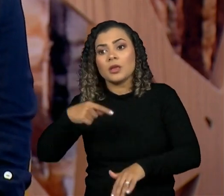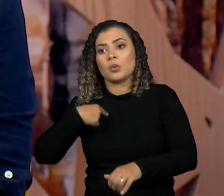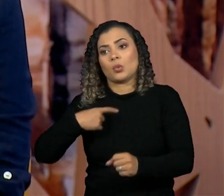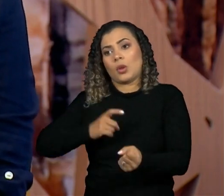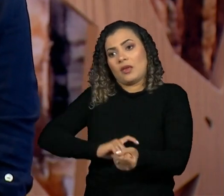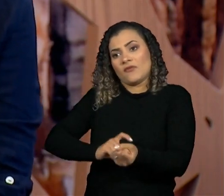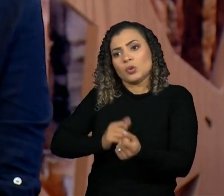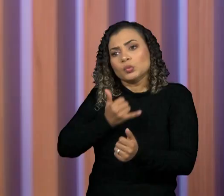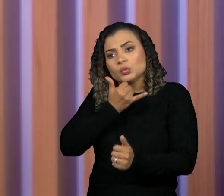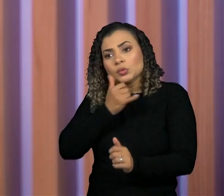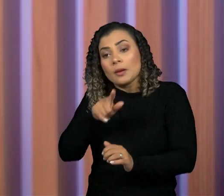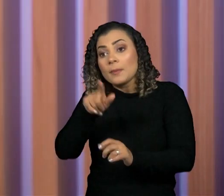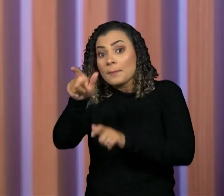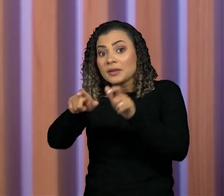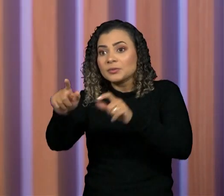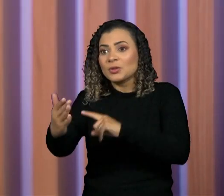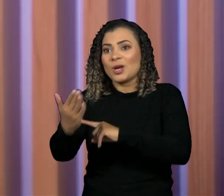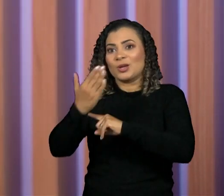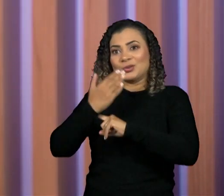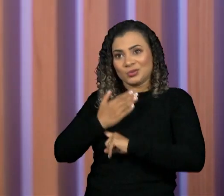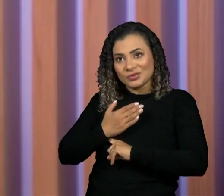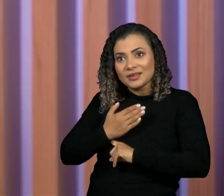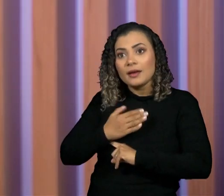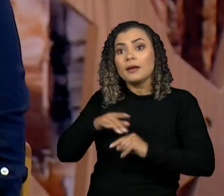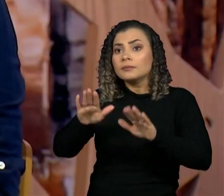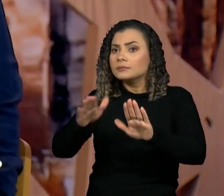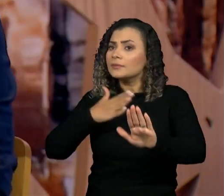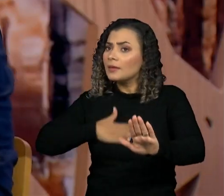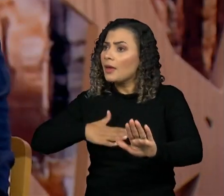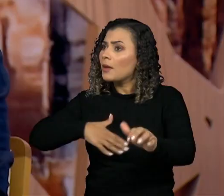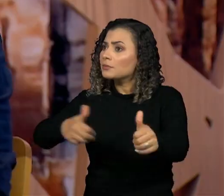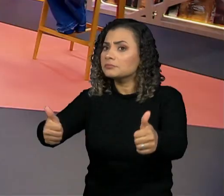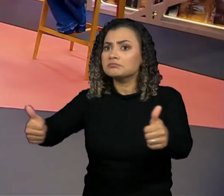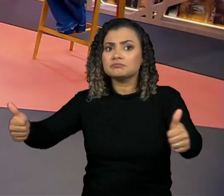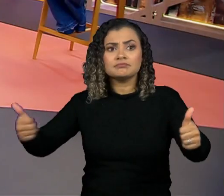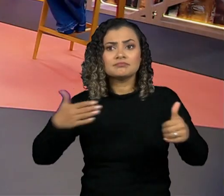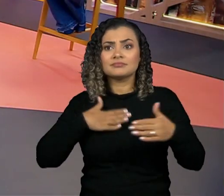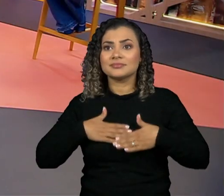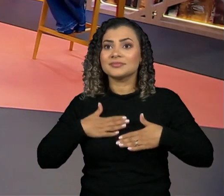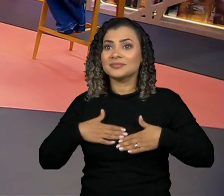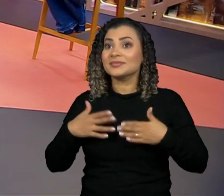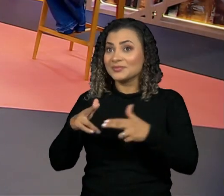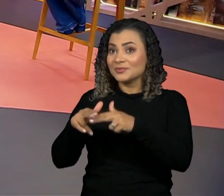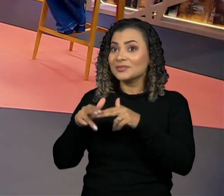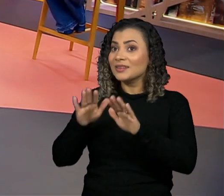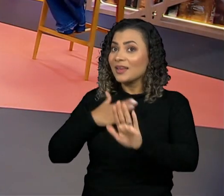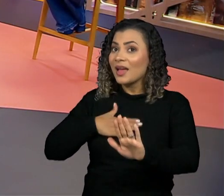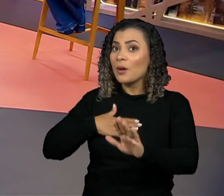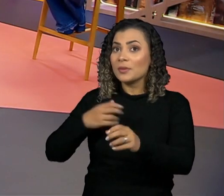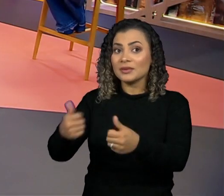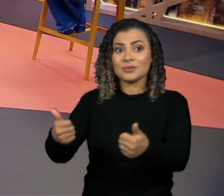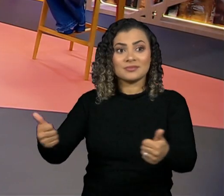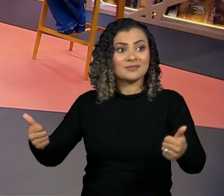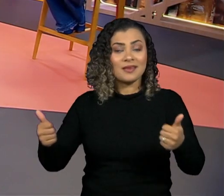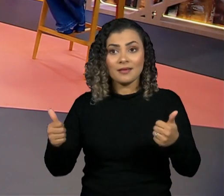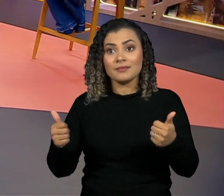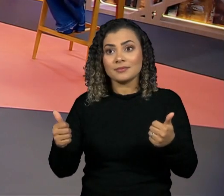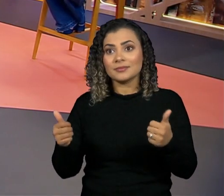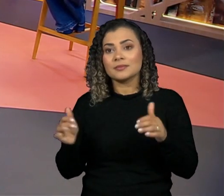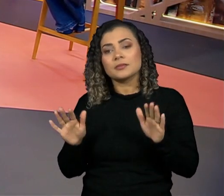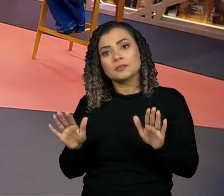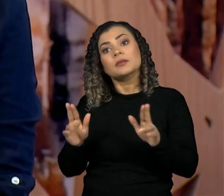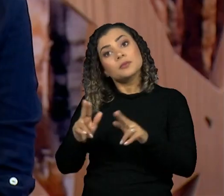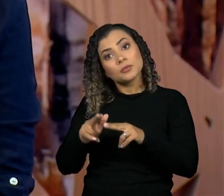que vira um feedback do público, né? De falar, não, tá tranquilo, tá tudo bem, que foi até o que você falou para mim, né? Calma, tá tudo certo. Então, eu acho